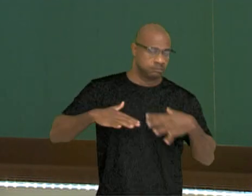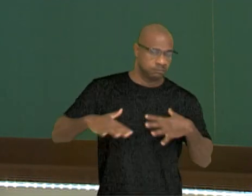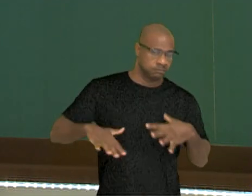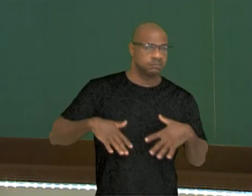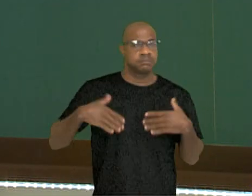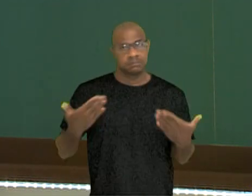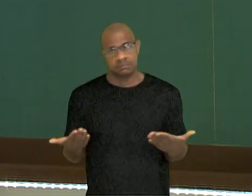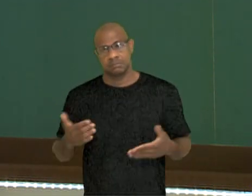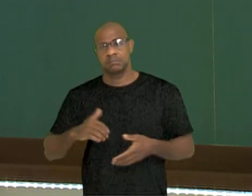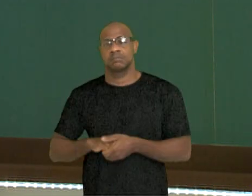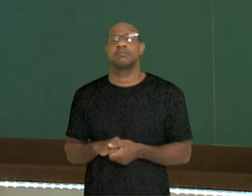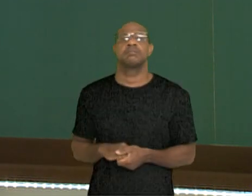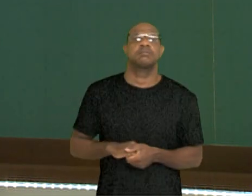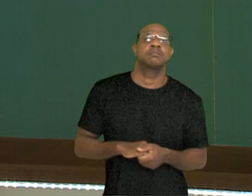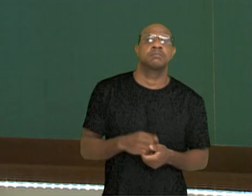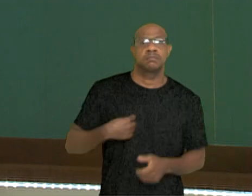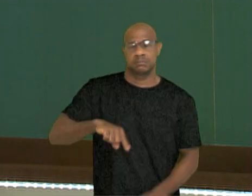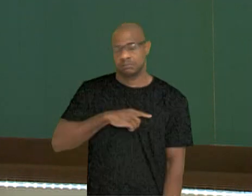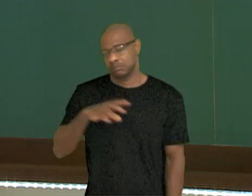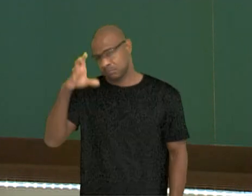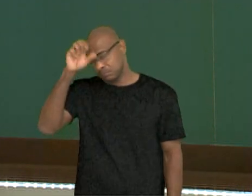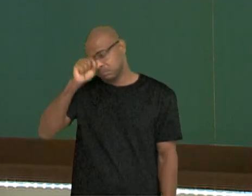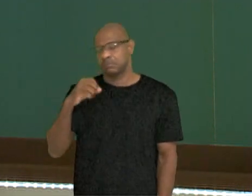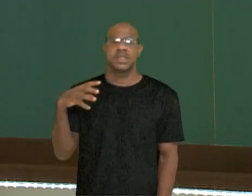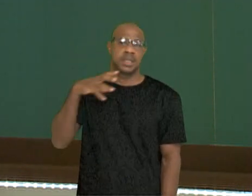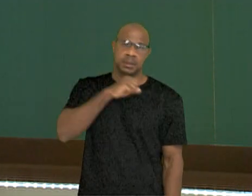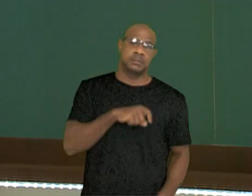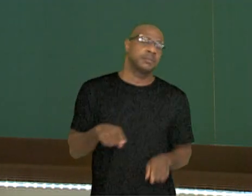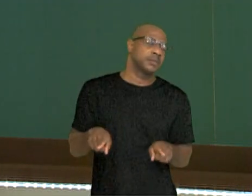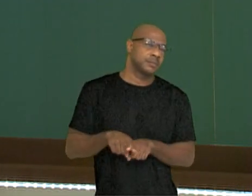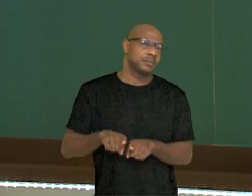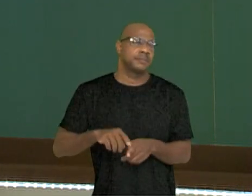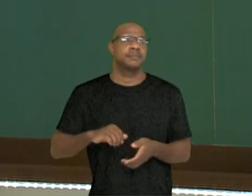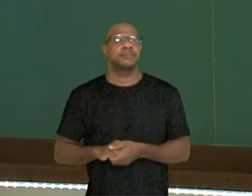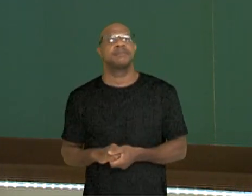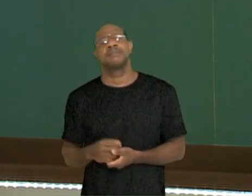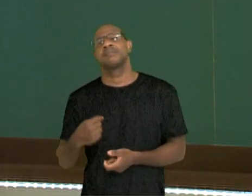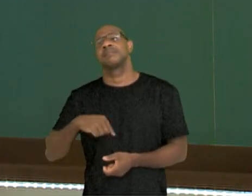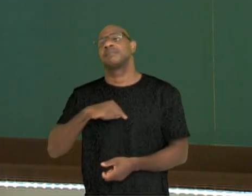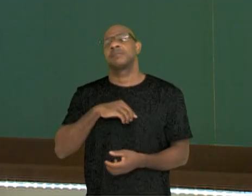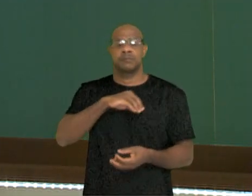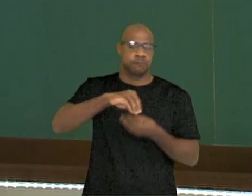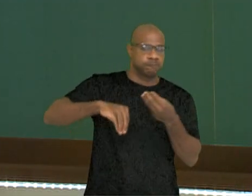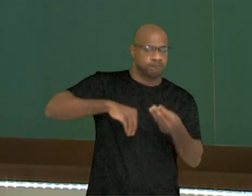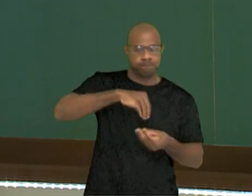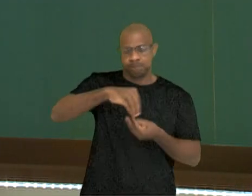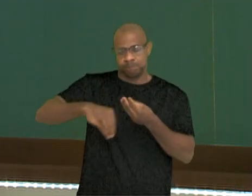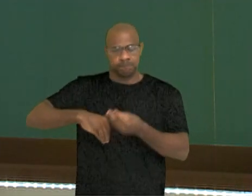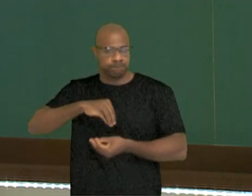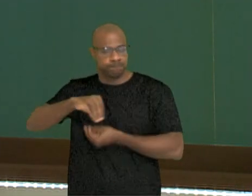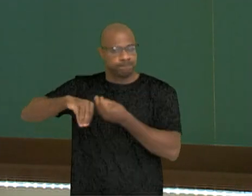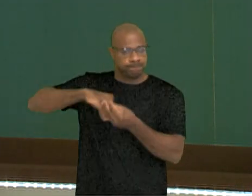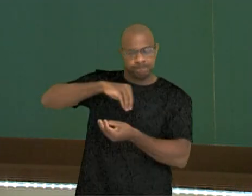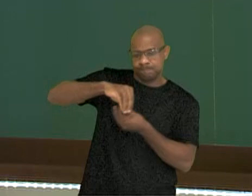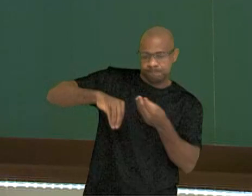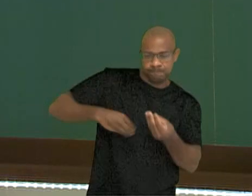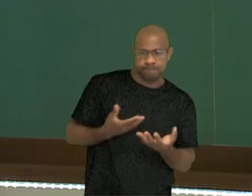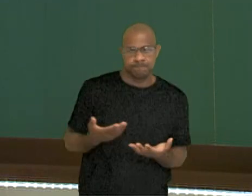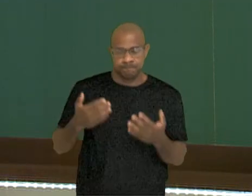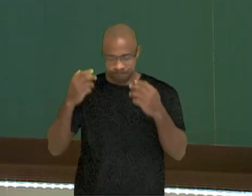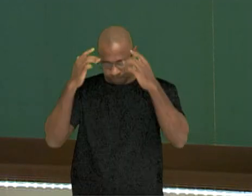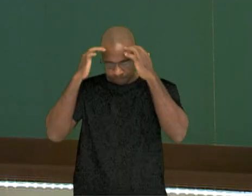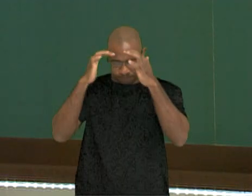né, executa o movimento, a gente aprende mais rápido, tá? Porque nós estamos envolvendo, né, mais o